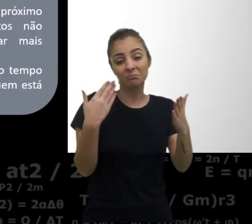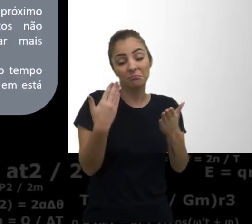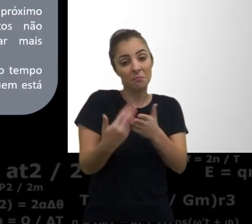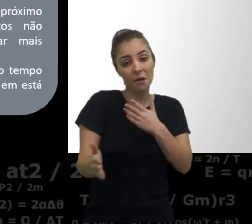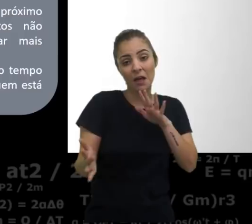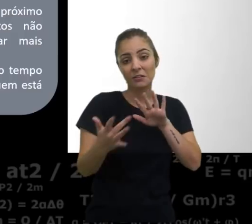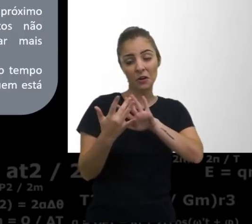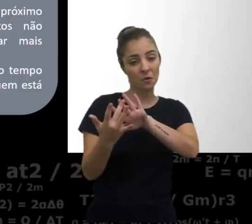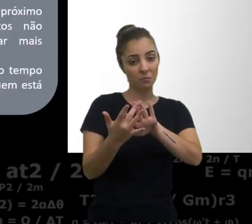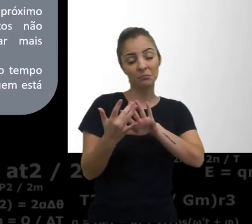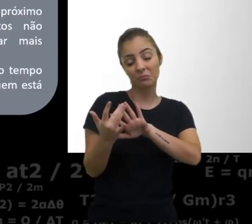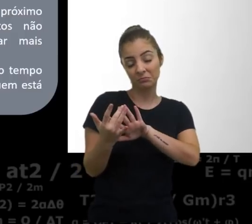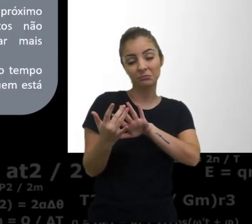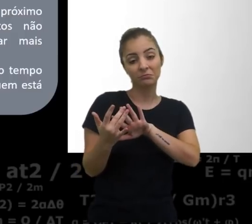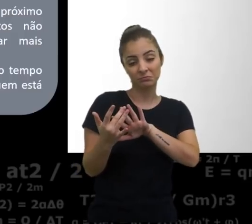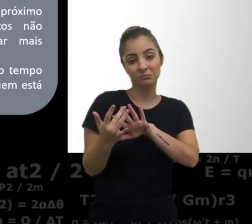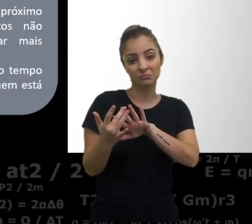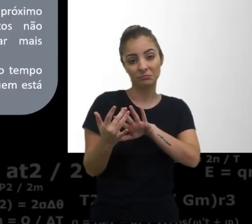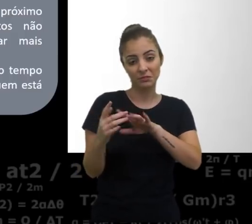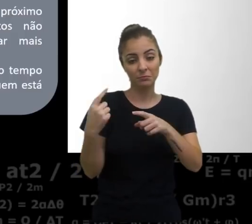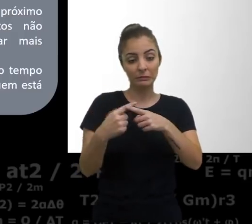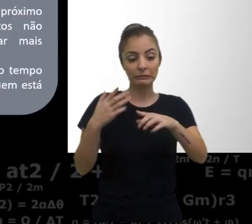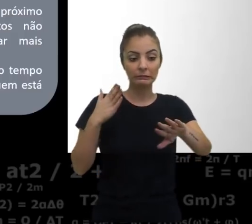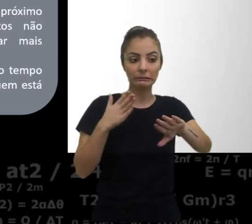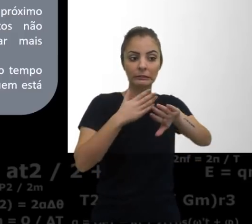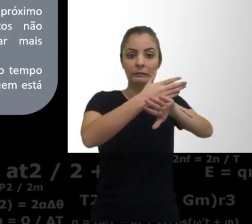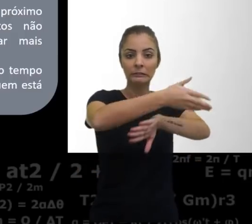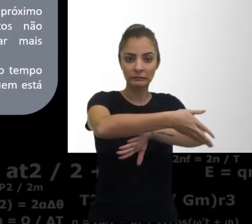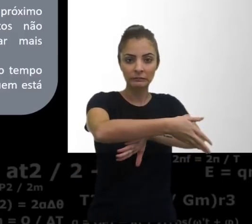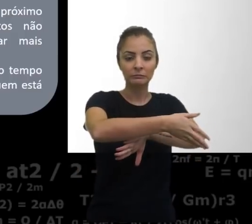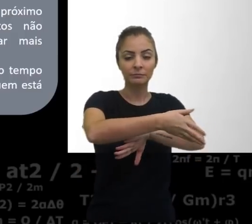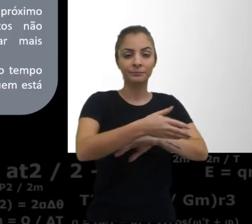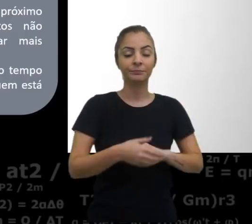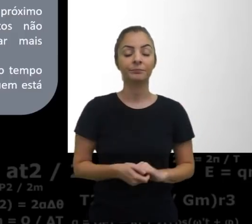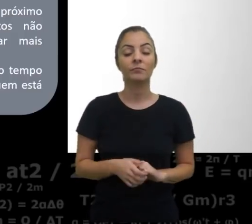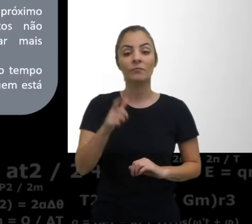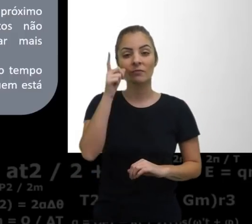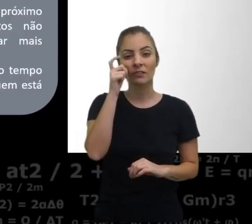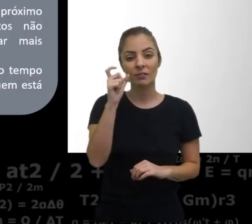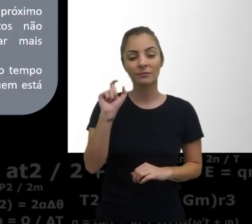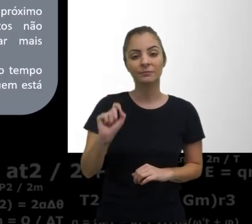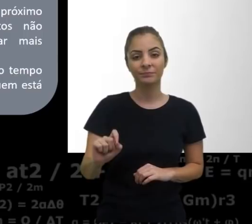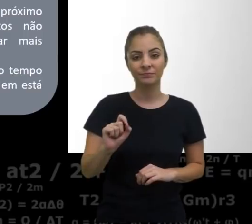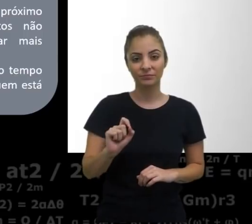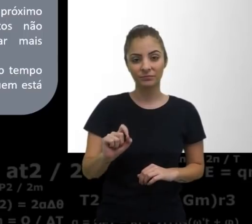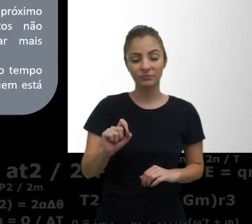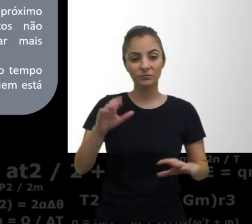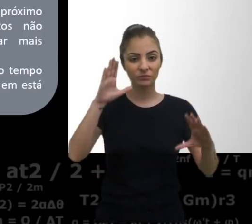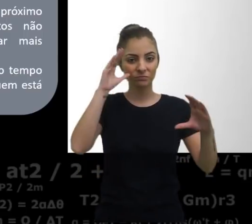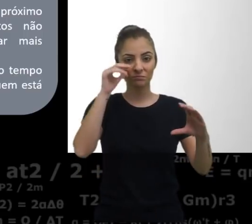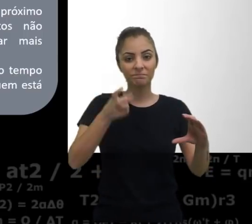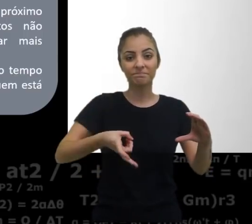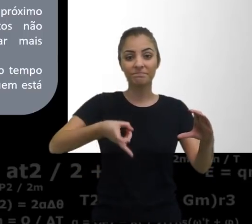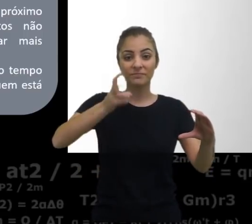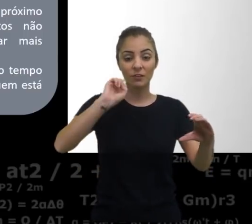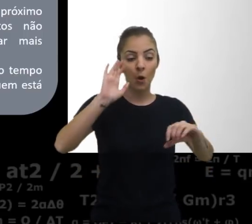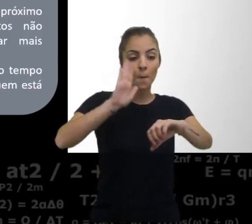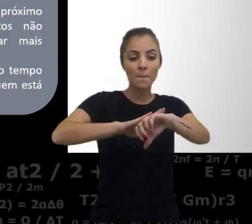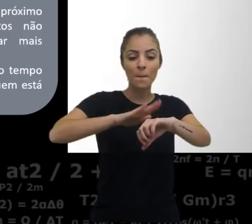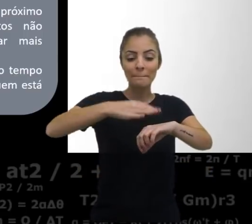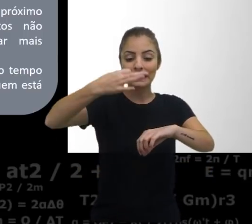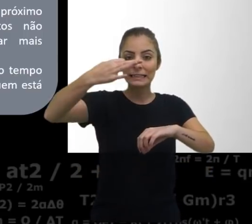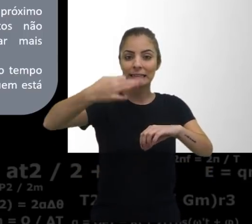que ele cruzar o horizonte de eventos. Tá? Agora, algo interessante, ó, o observador ele não perceberia quando cruzou o horizonte de